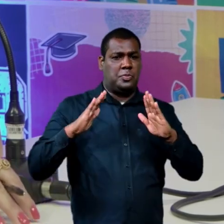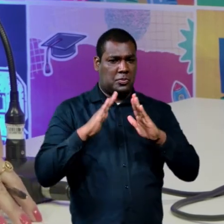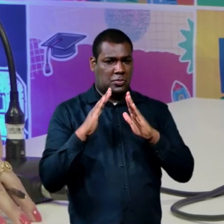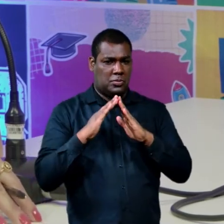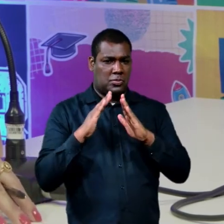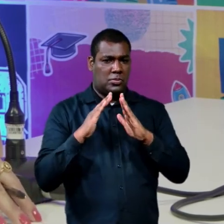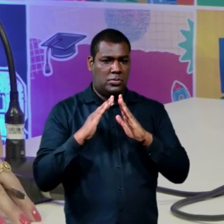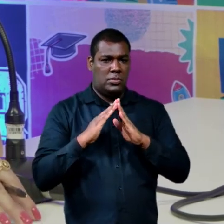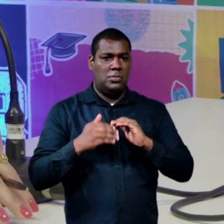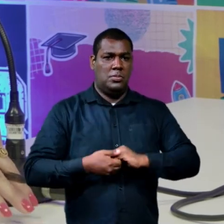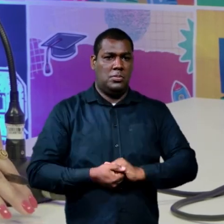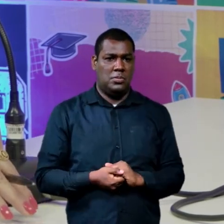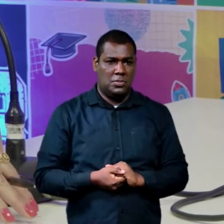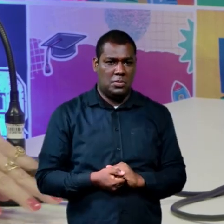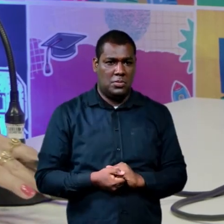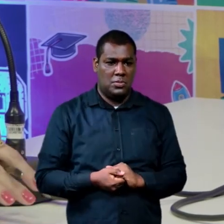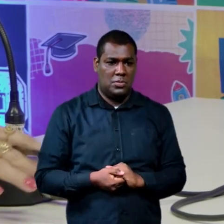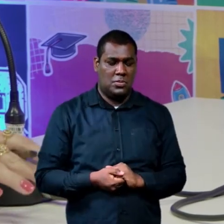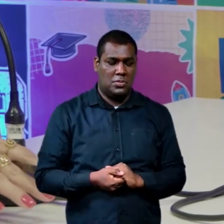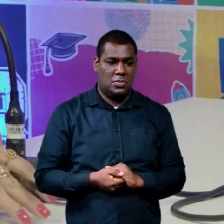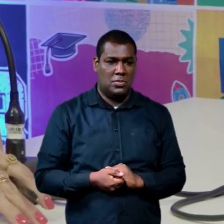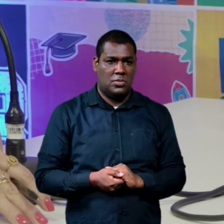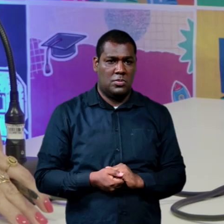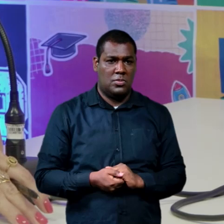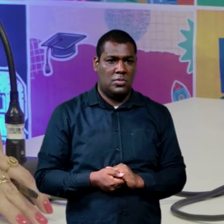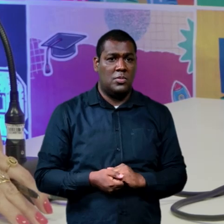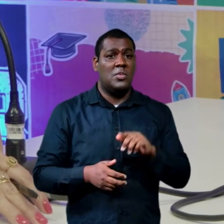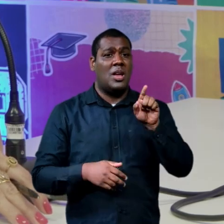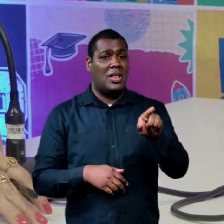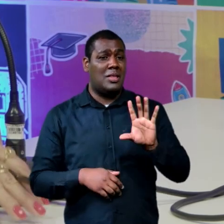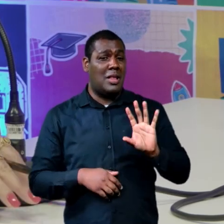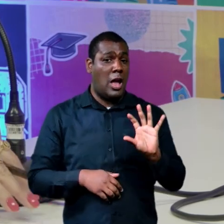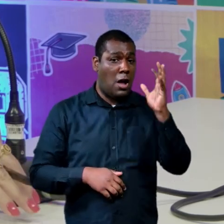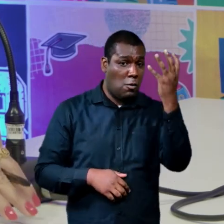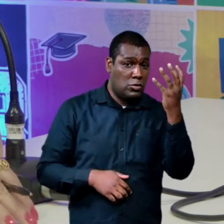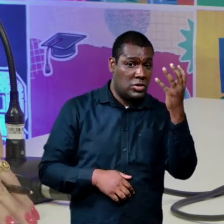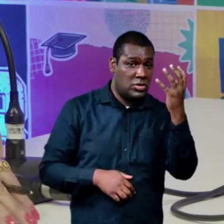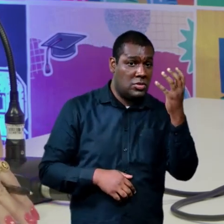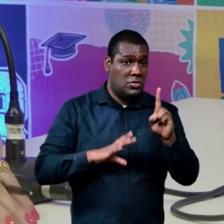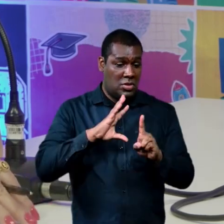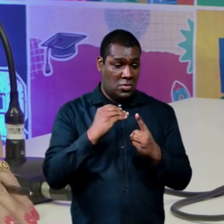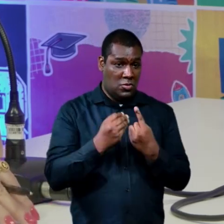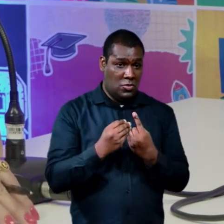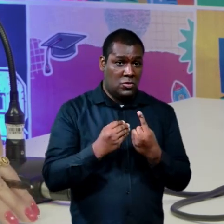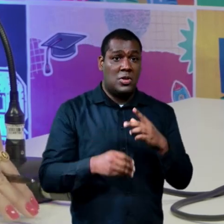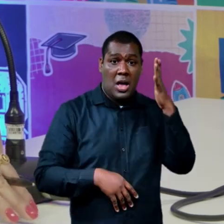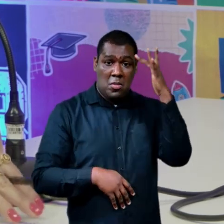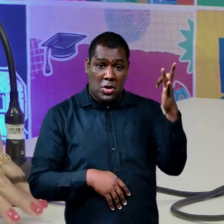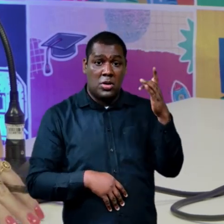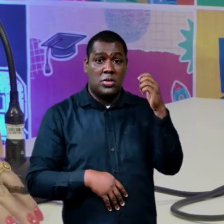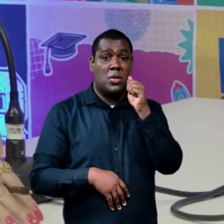ali, eh há uma importunação. No dia seguinte, então, essa estudante,